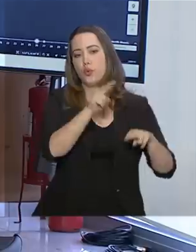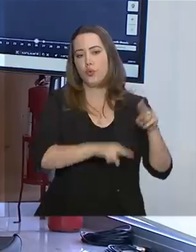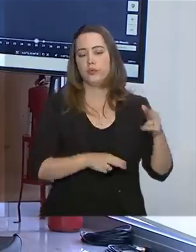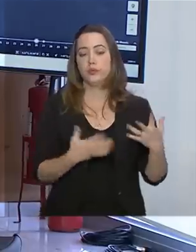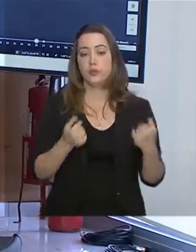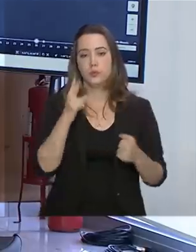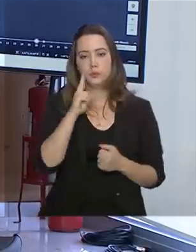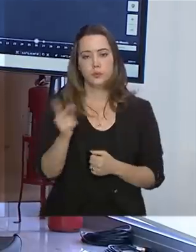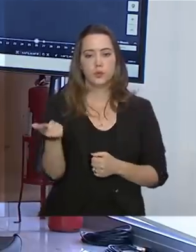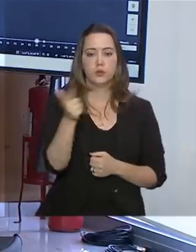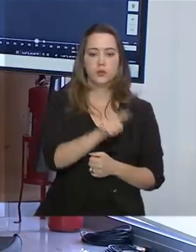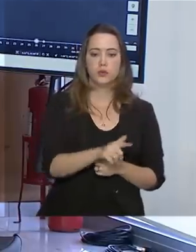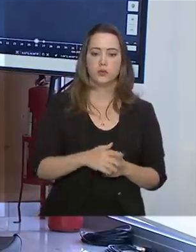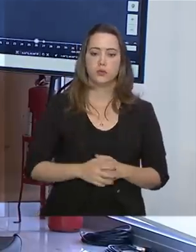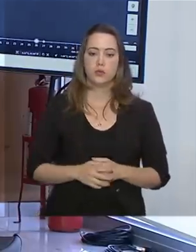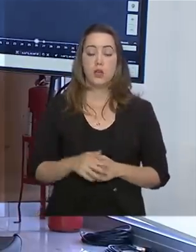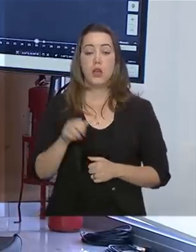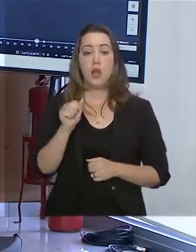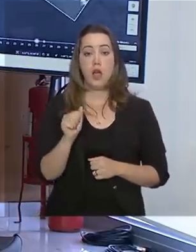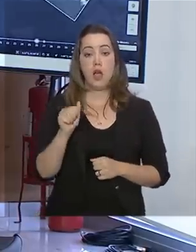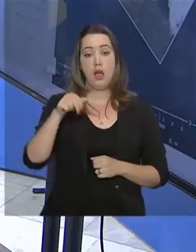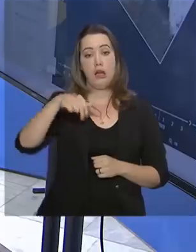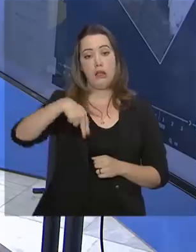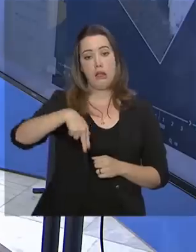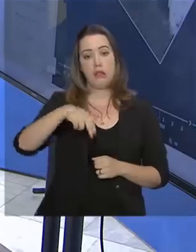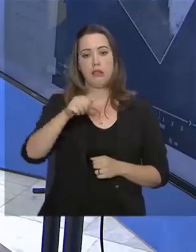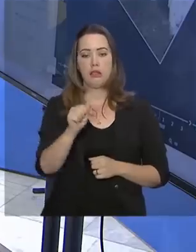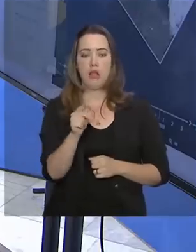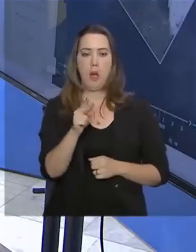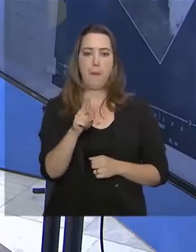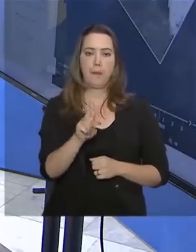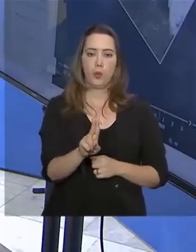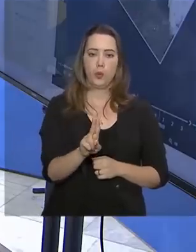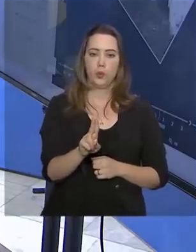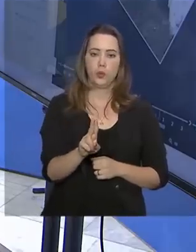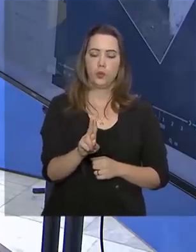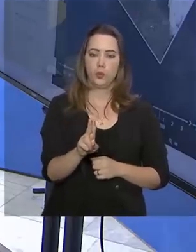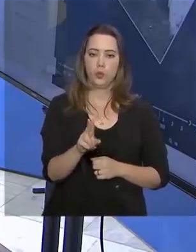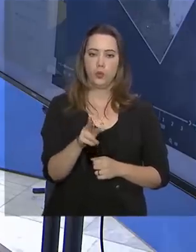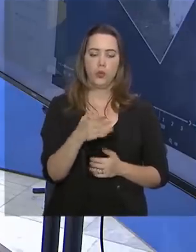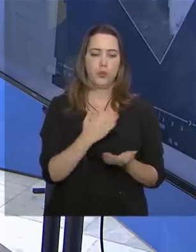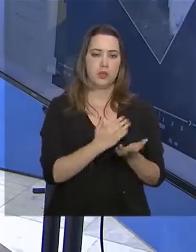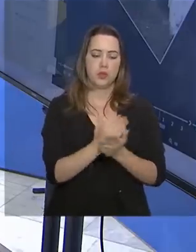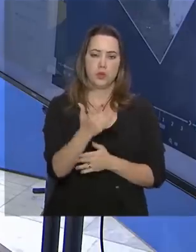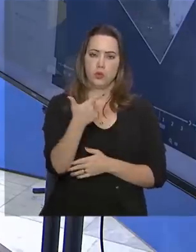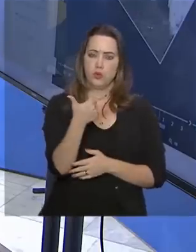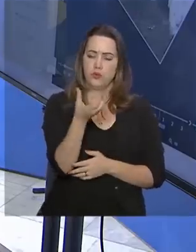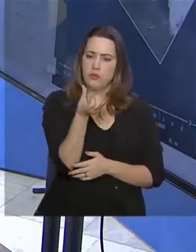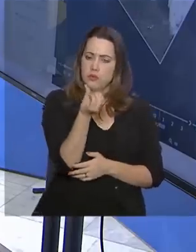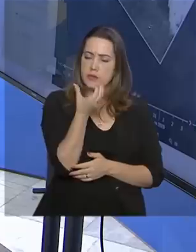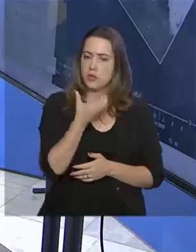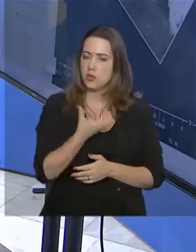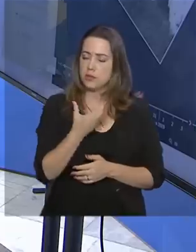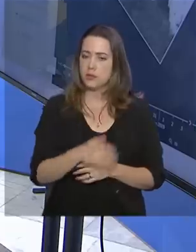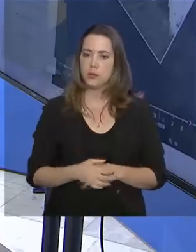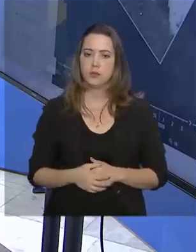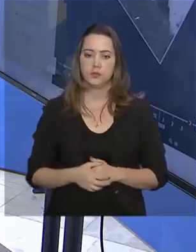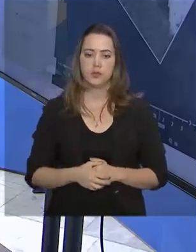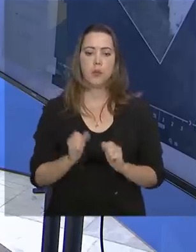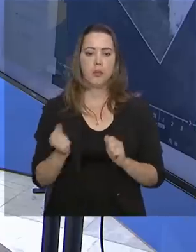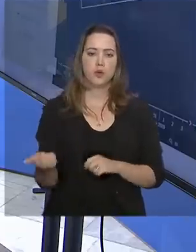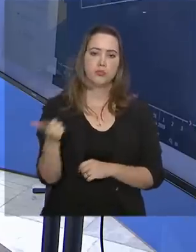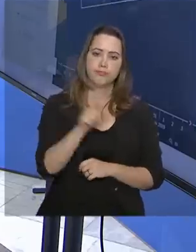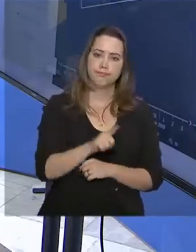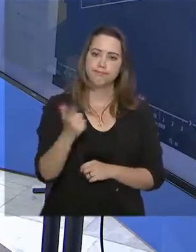aqui em anapú pará dias 26 de dezembro próximo onde